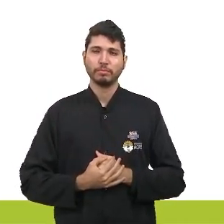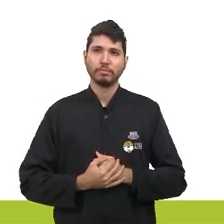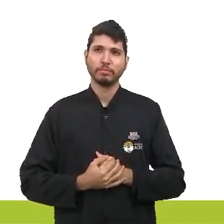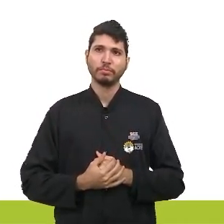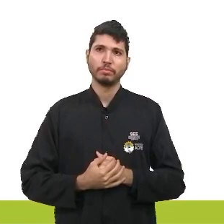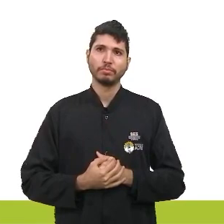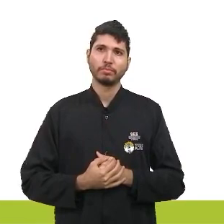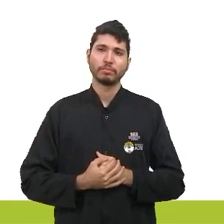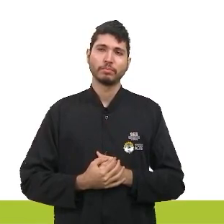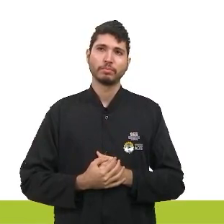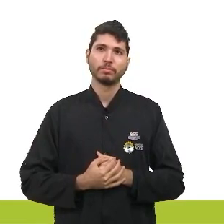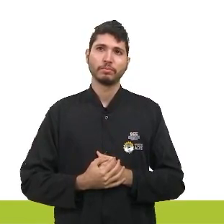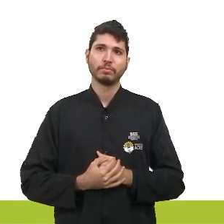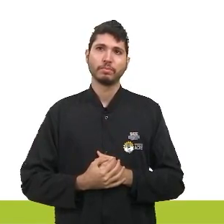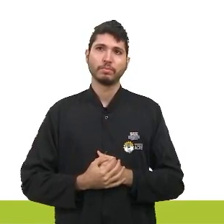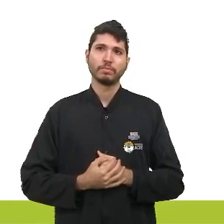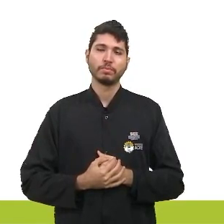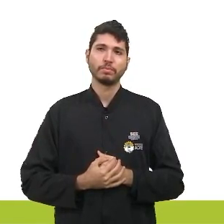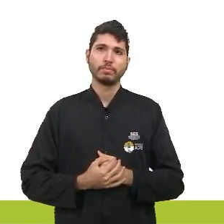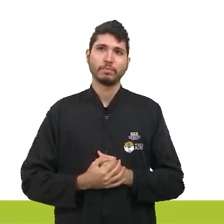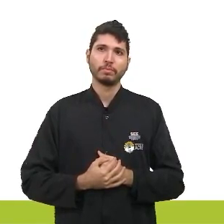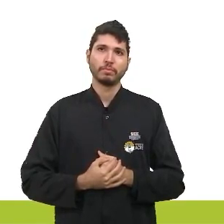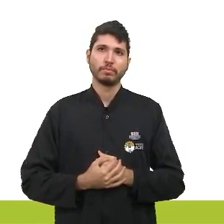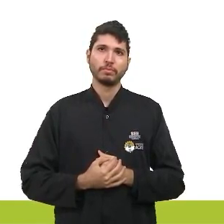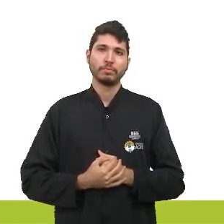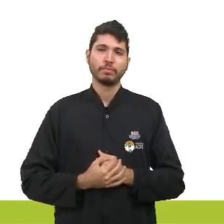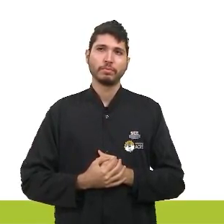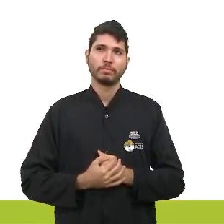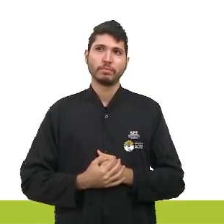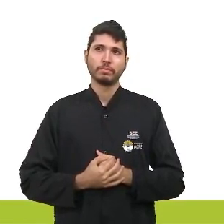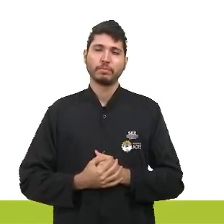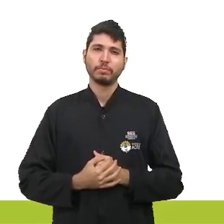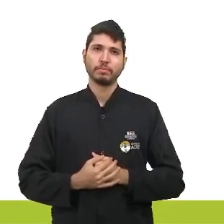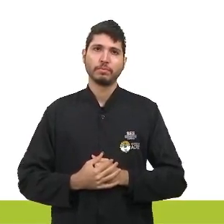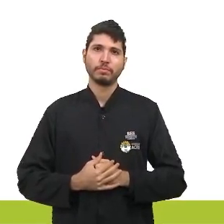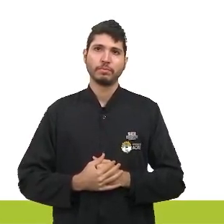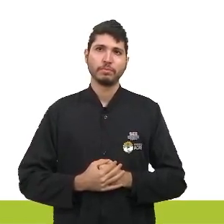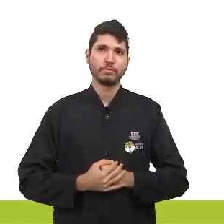Aqui, deixa eu ajeitar aqui.